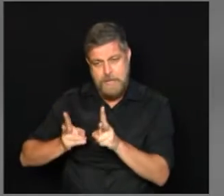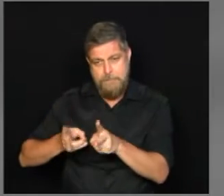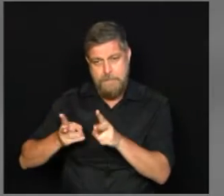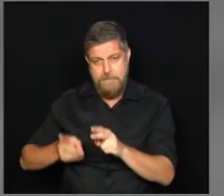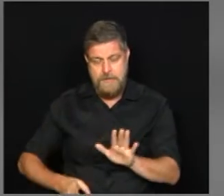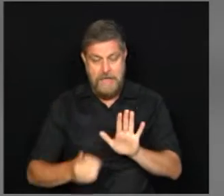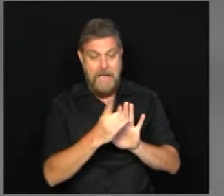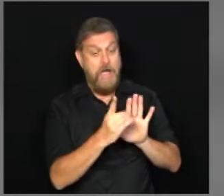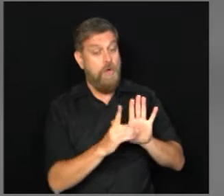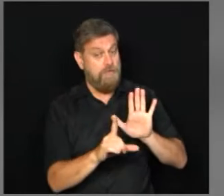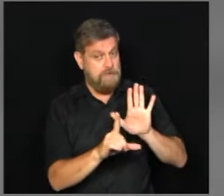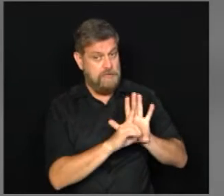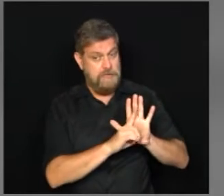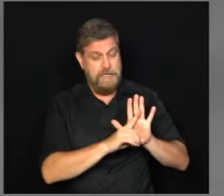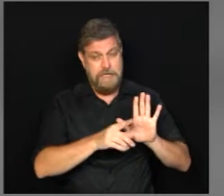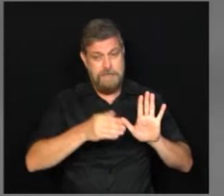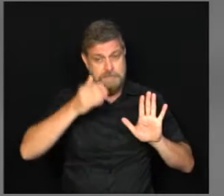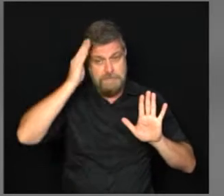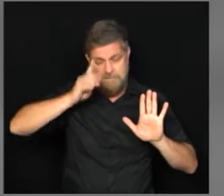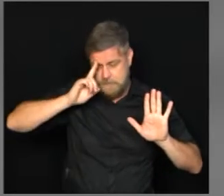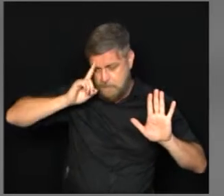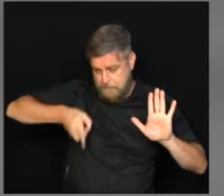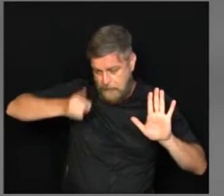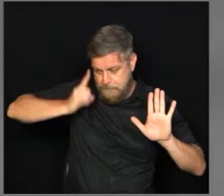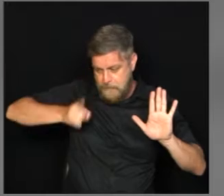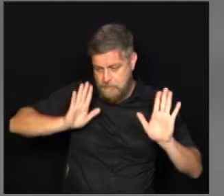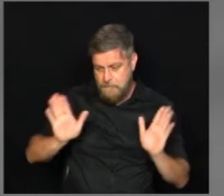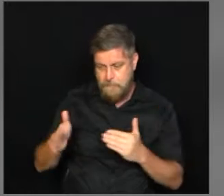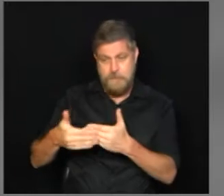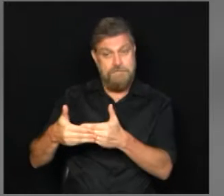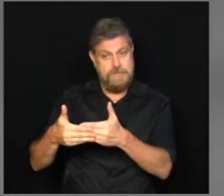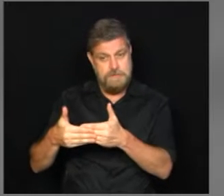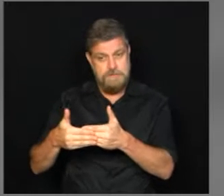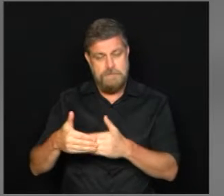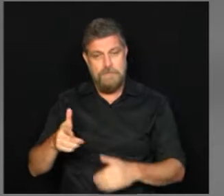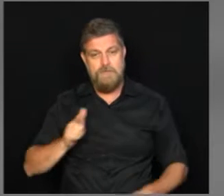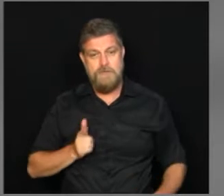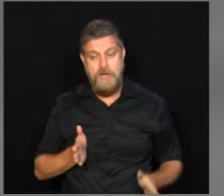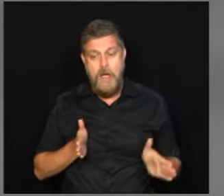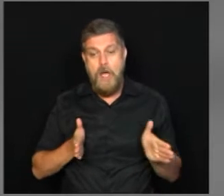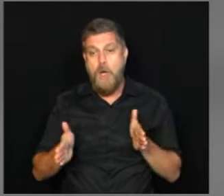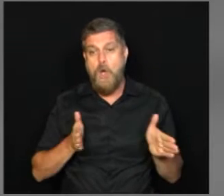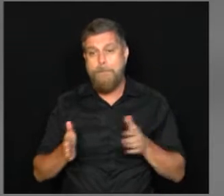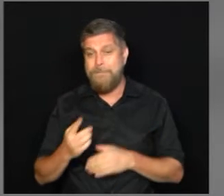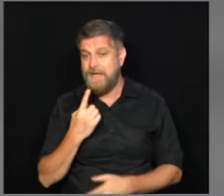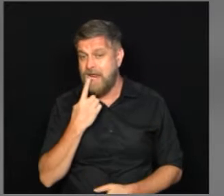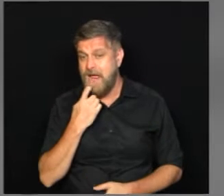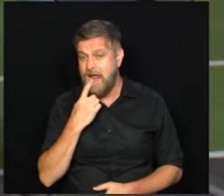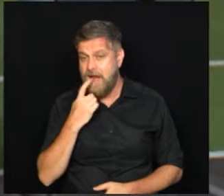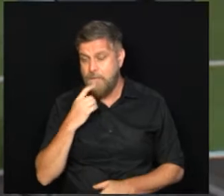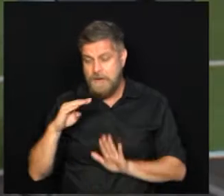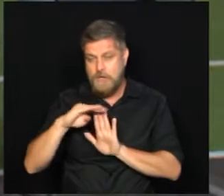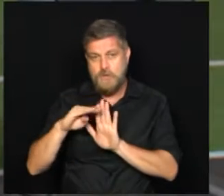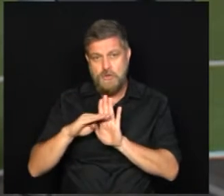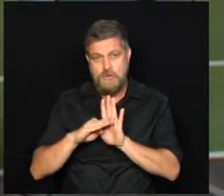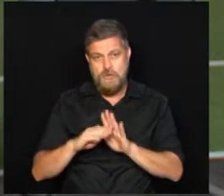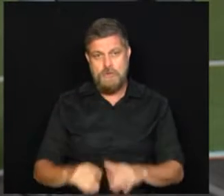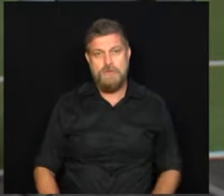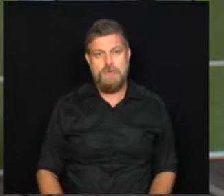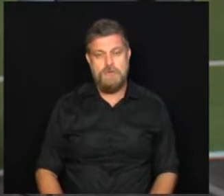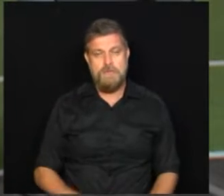seguindo o último decreto publicado pela prefeitura de Campinas que retrocedeu a fase vermelha do plano São Paulo